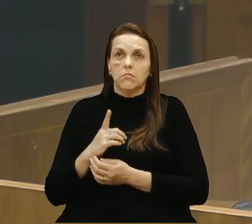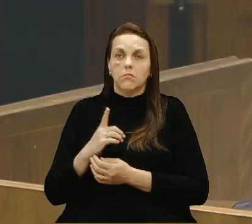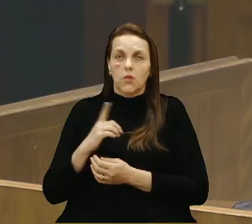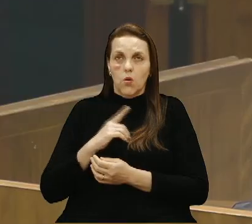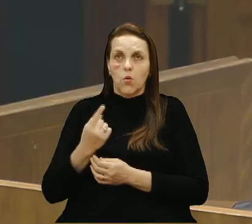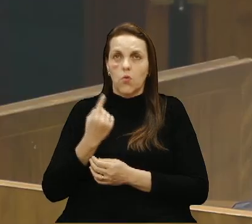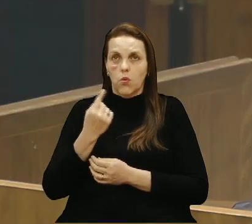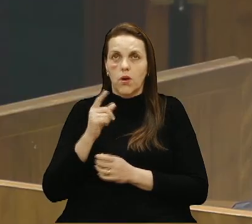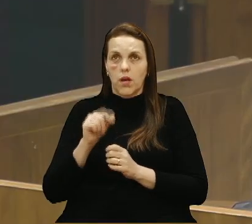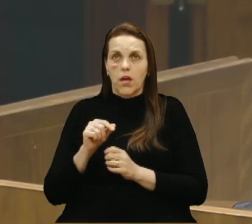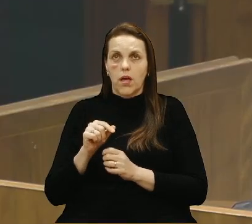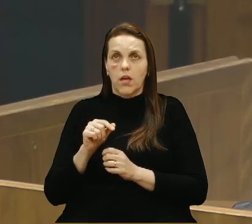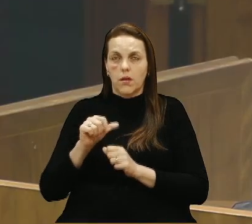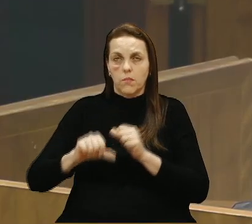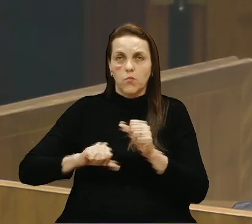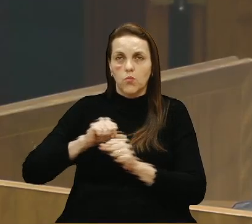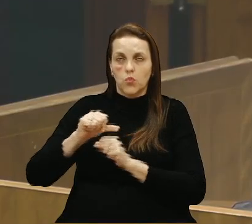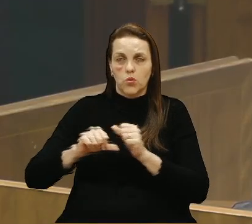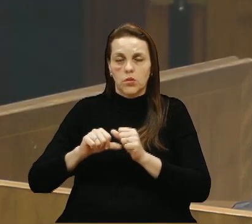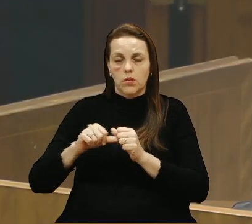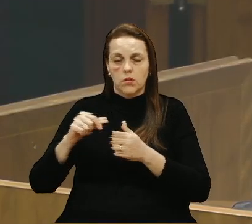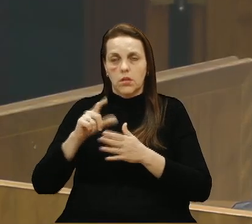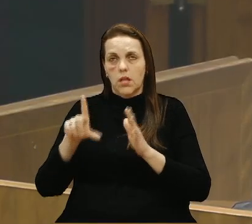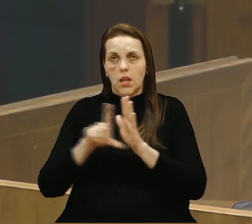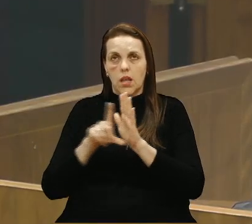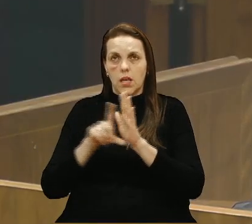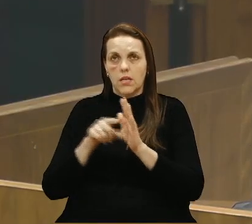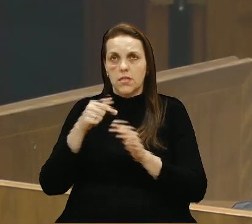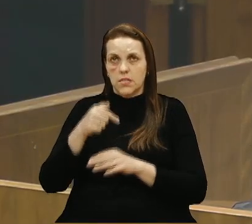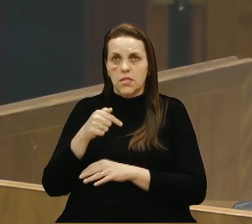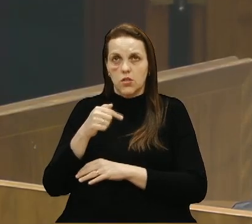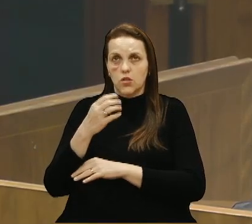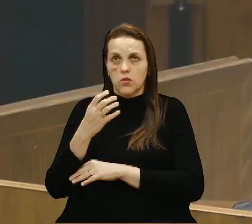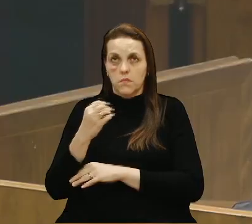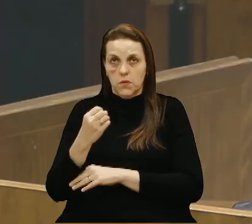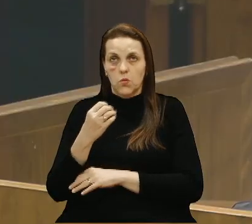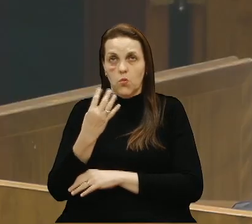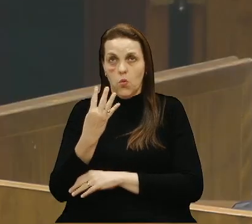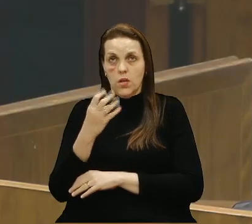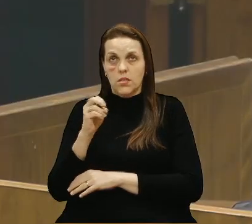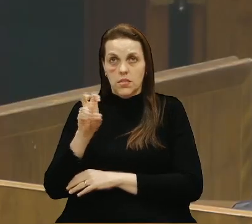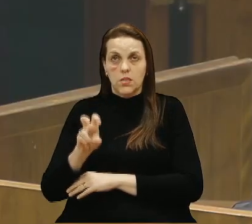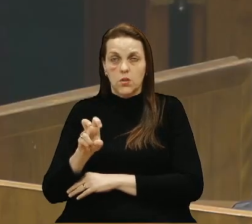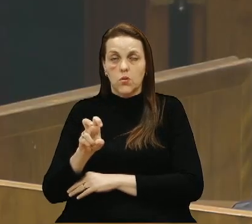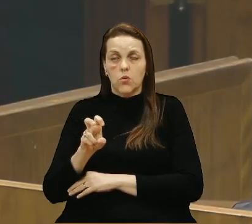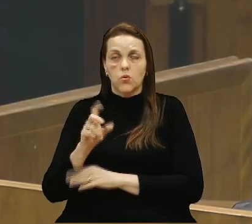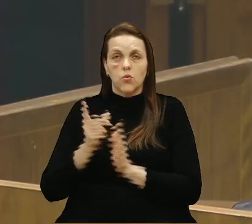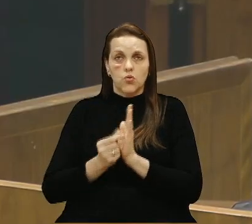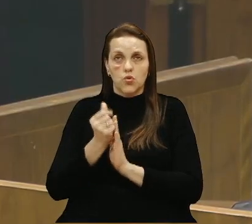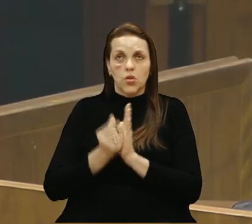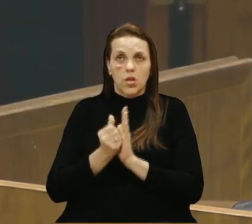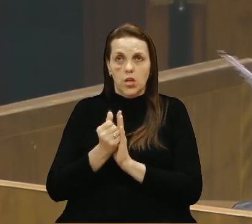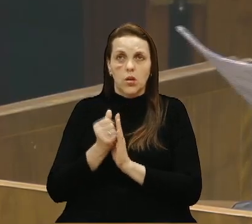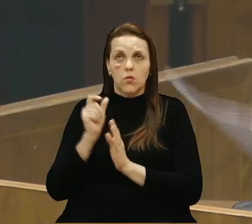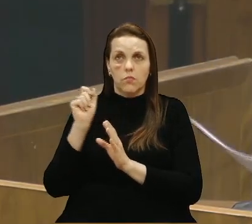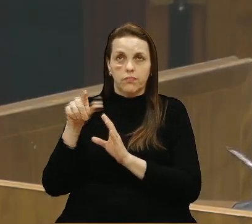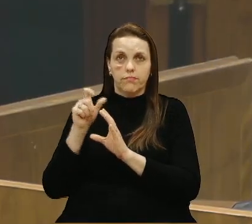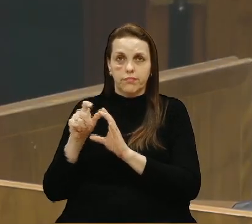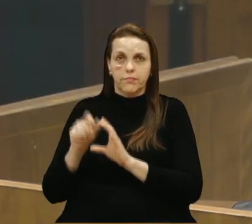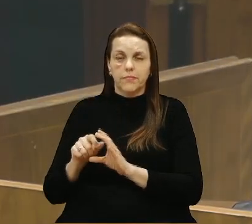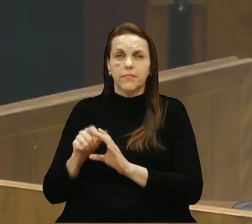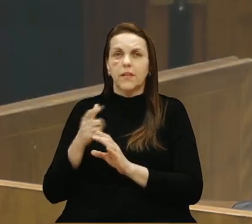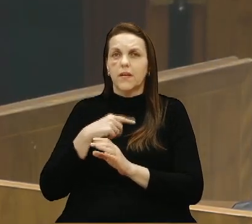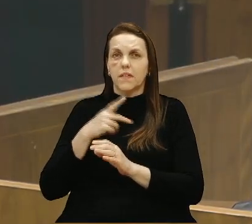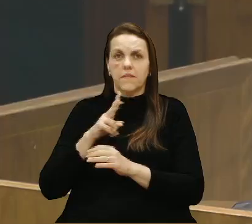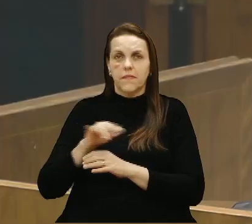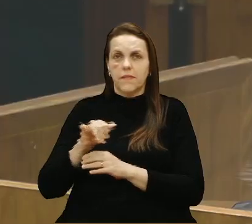é o que altera dispositivos da Lei 7.405, daquele dinheiro que vai ali dos parquímetros, vereadora Day. Hoje tem uma grande